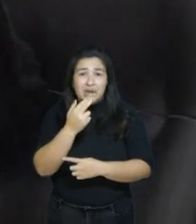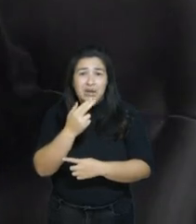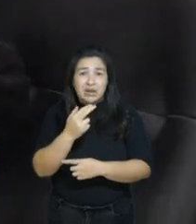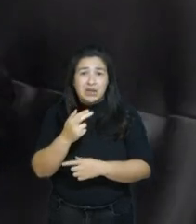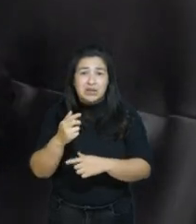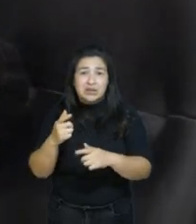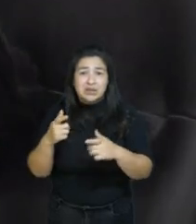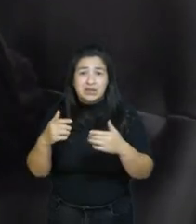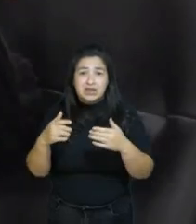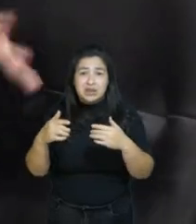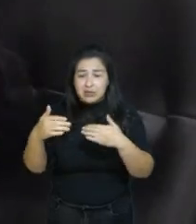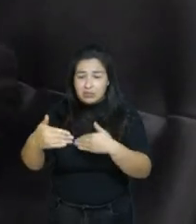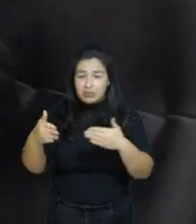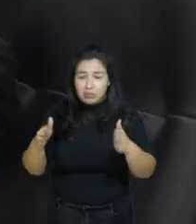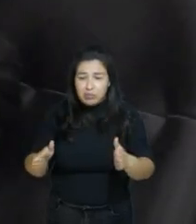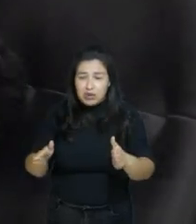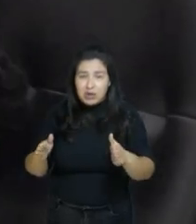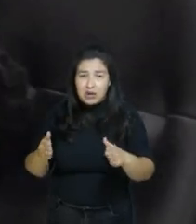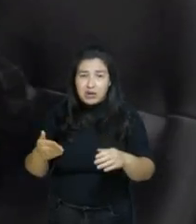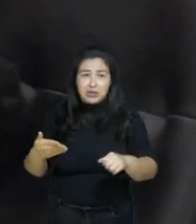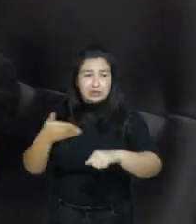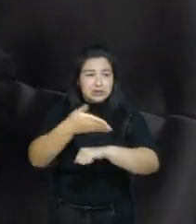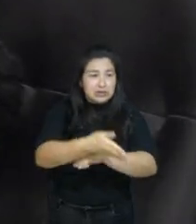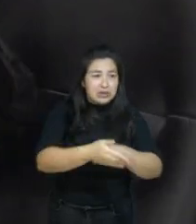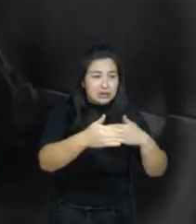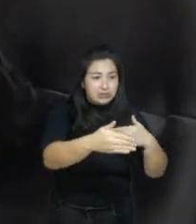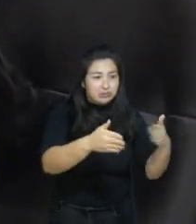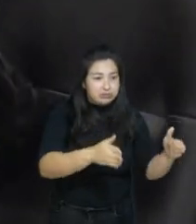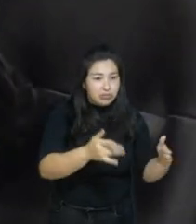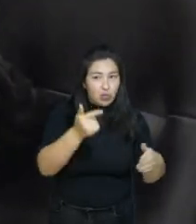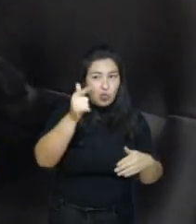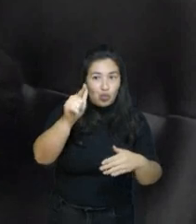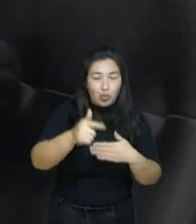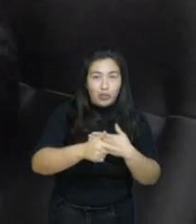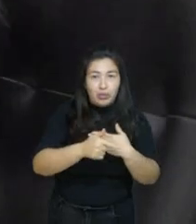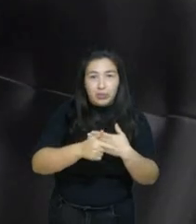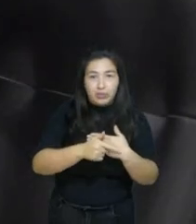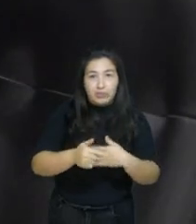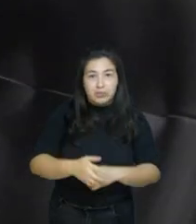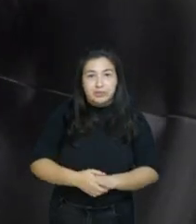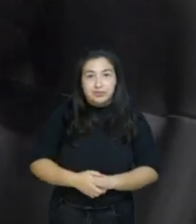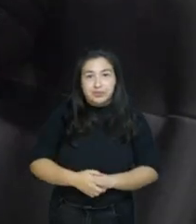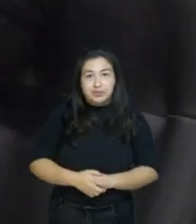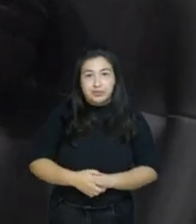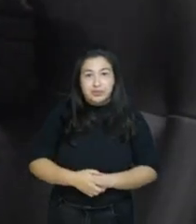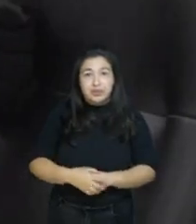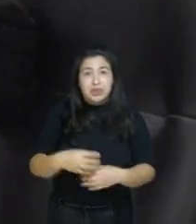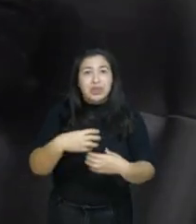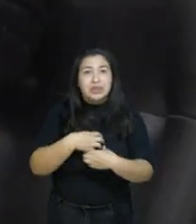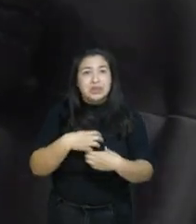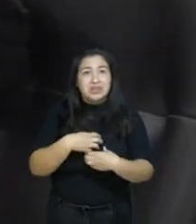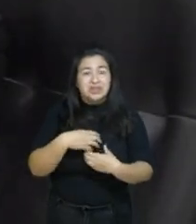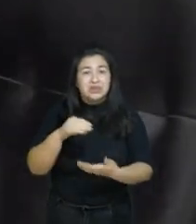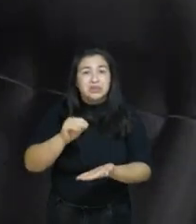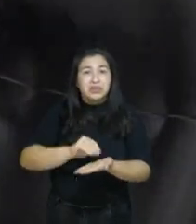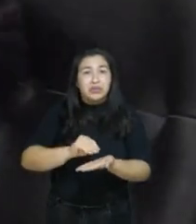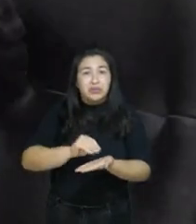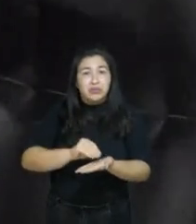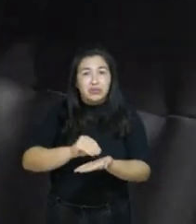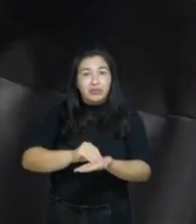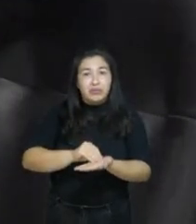de uma caixa de status e entra em outra, então tem outro papel, né? Então, eu sinto um pouco de falta